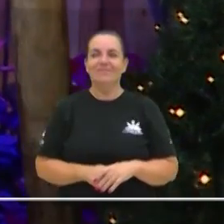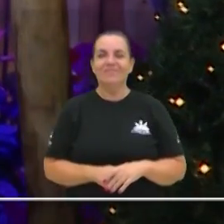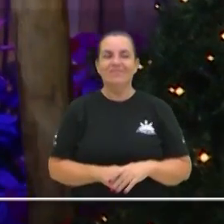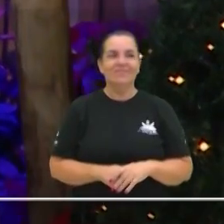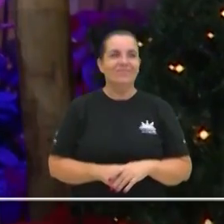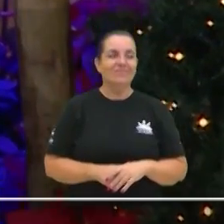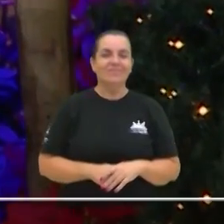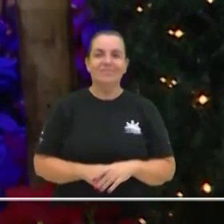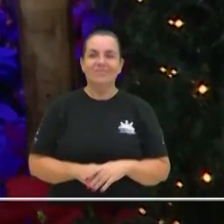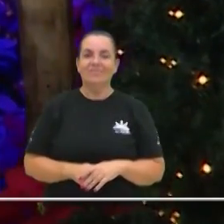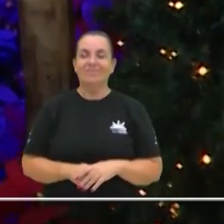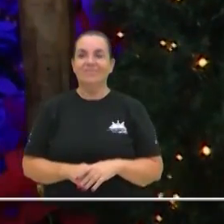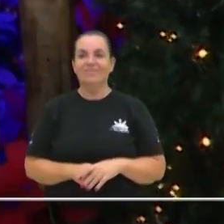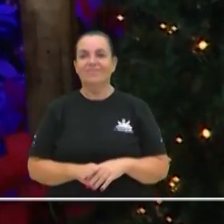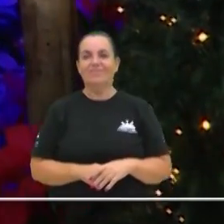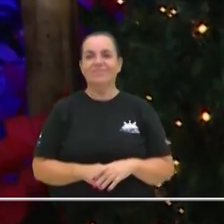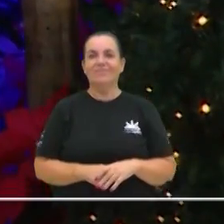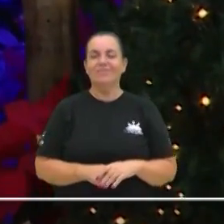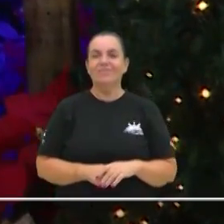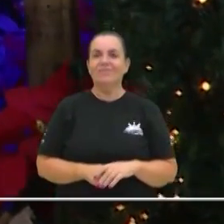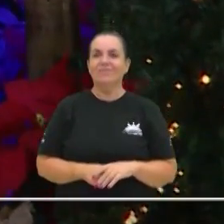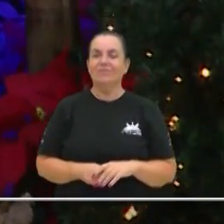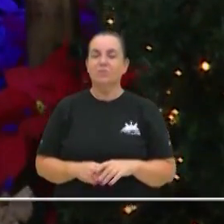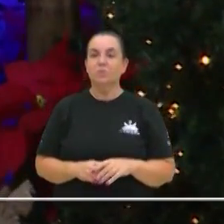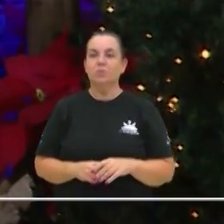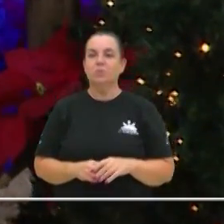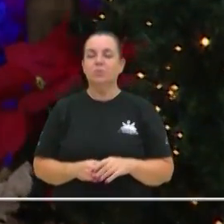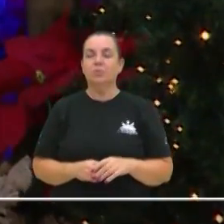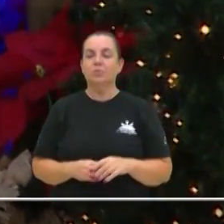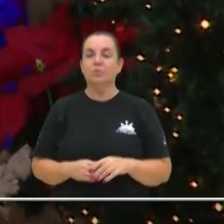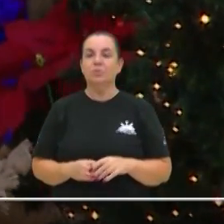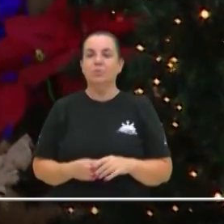céu. Jesus continua a ser distribuído, cantemos.